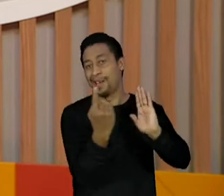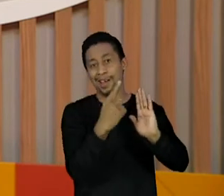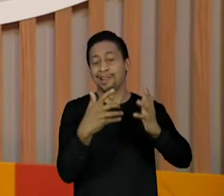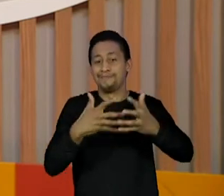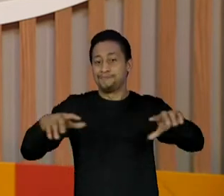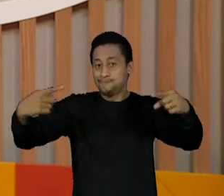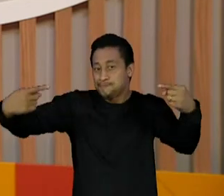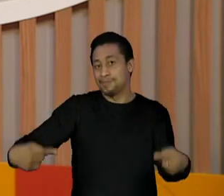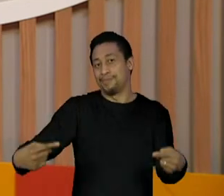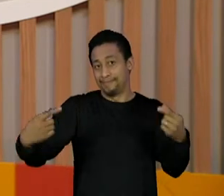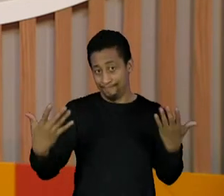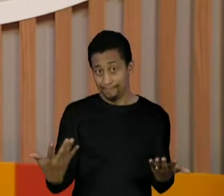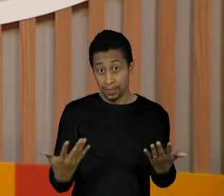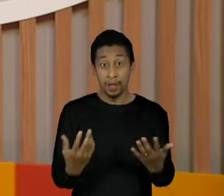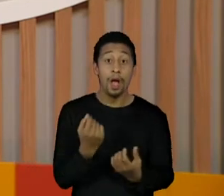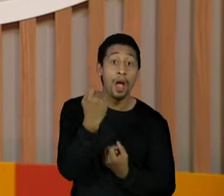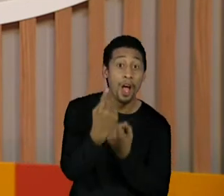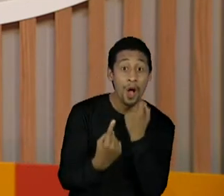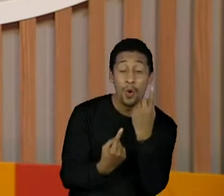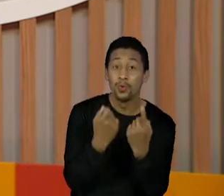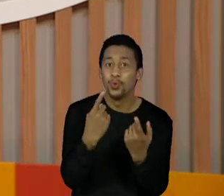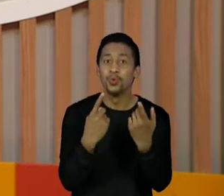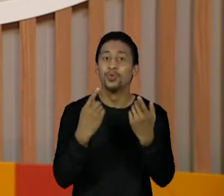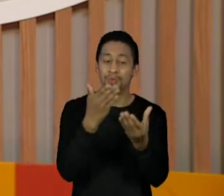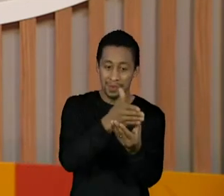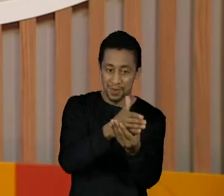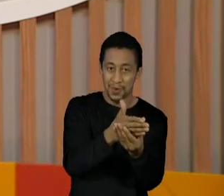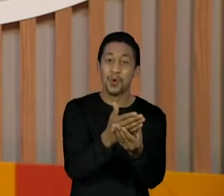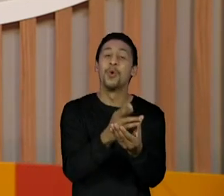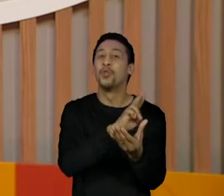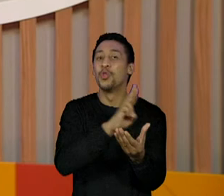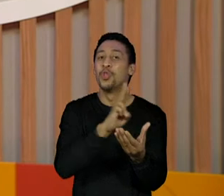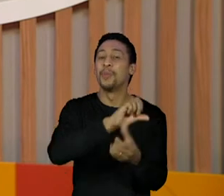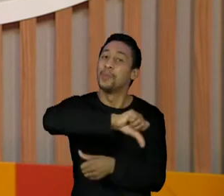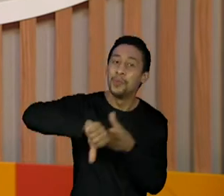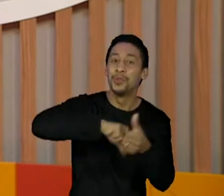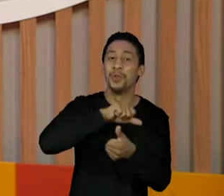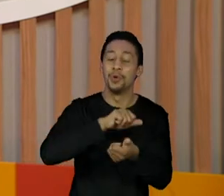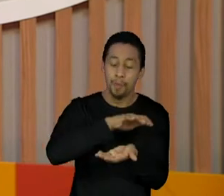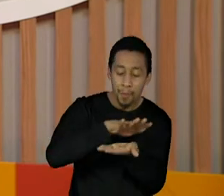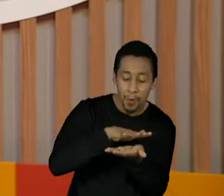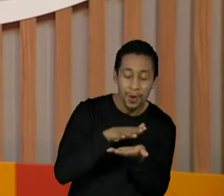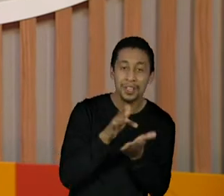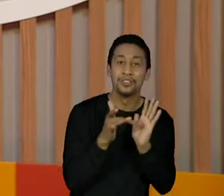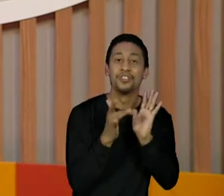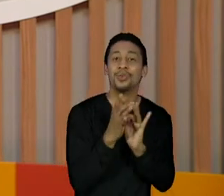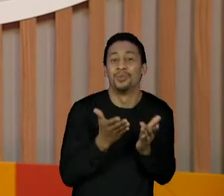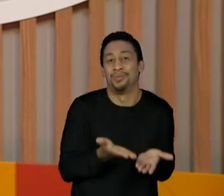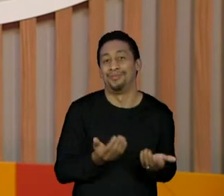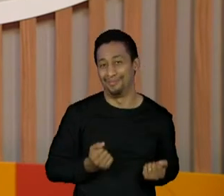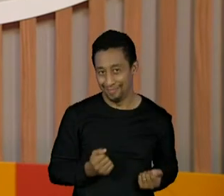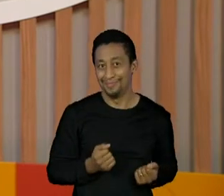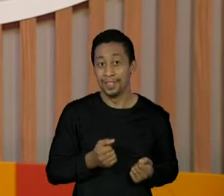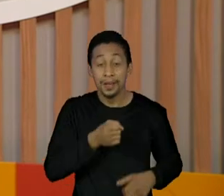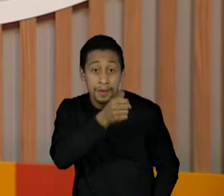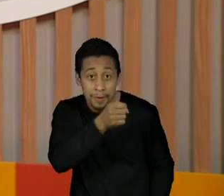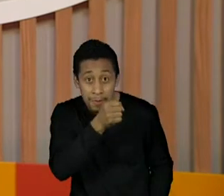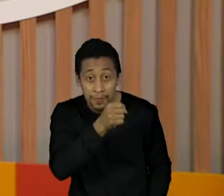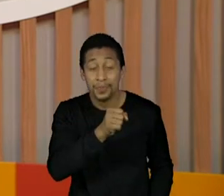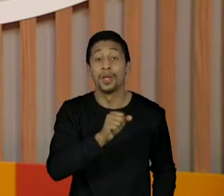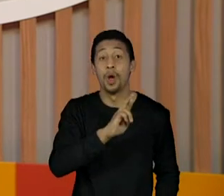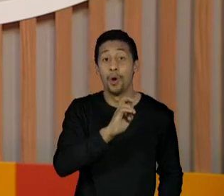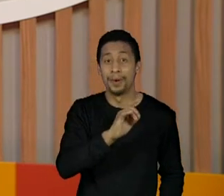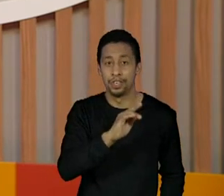africanas. Alguns, inclusive, rebatizaram o petisco de bolinho de Jesus. O nosso vídeo repórter Rodney